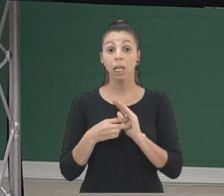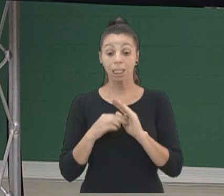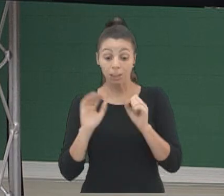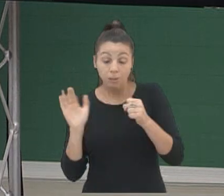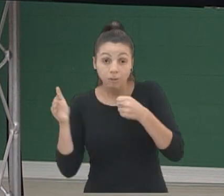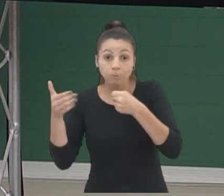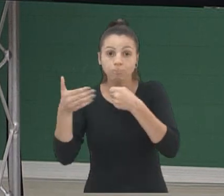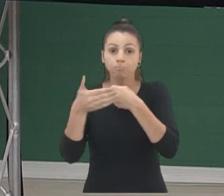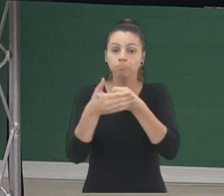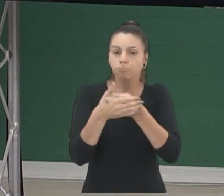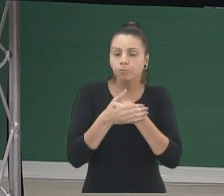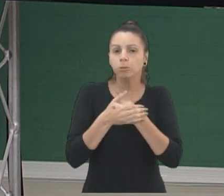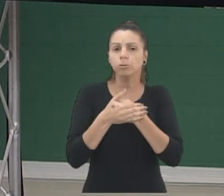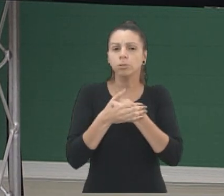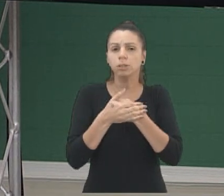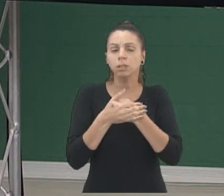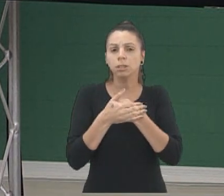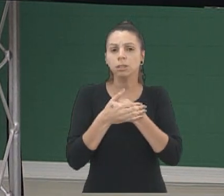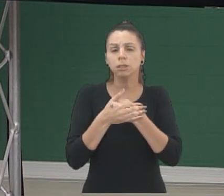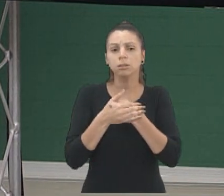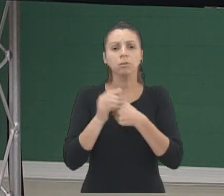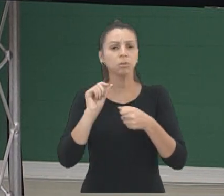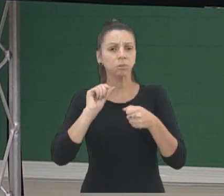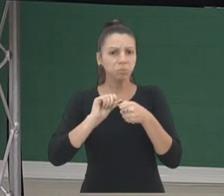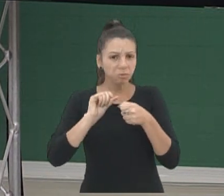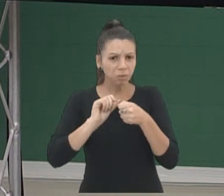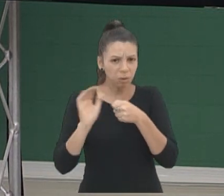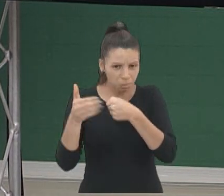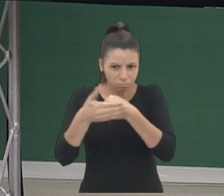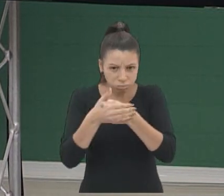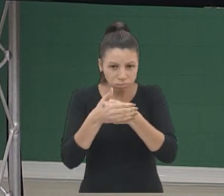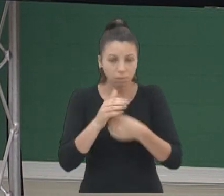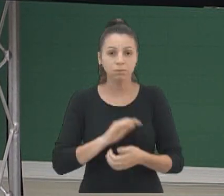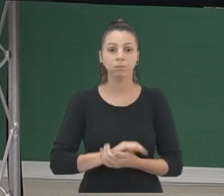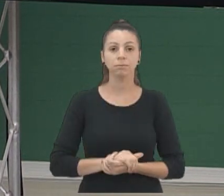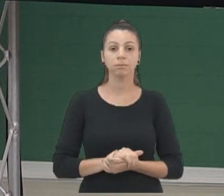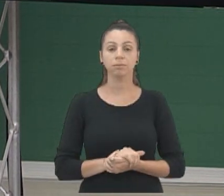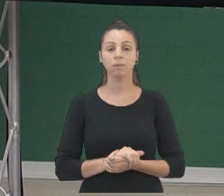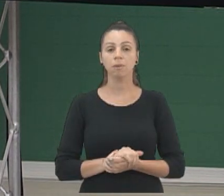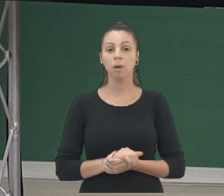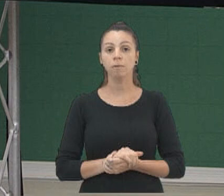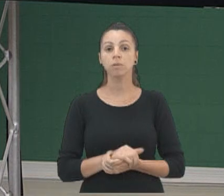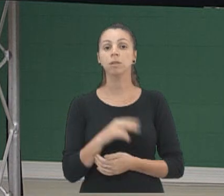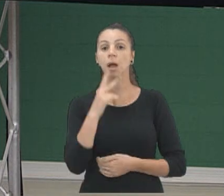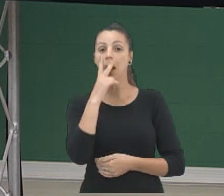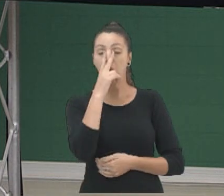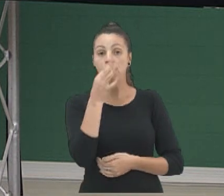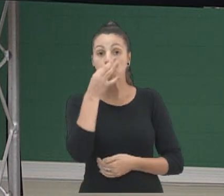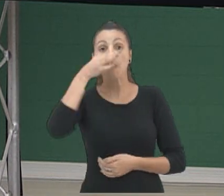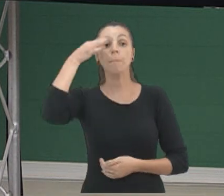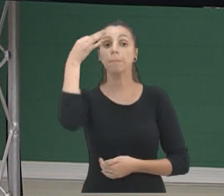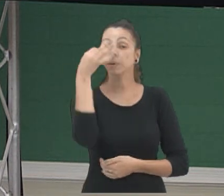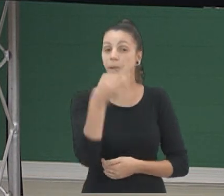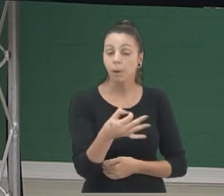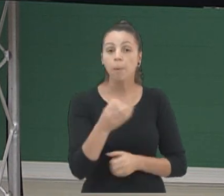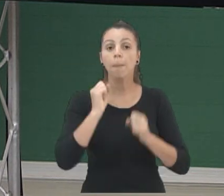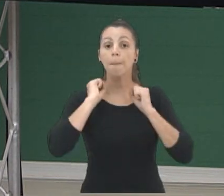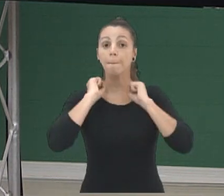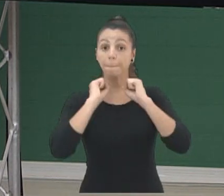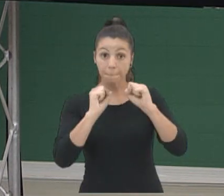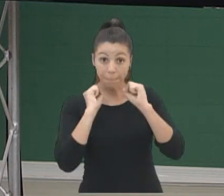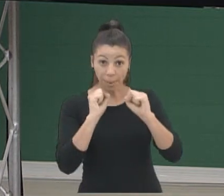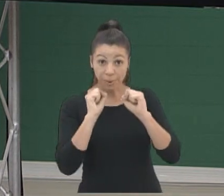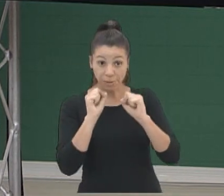algo ilegal, feito às escondidas ali. Então, você acha que algo clandestino pode fazer